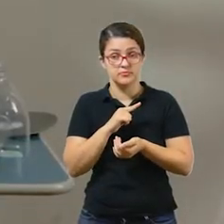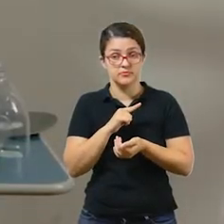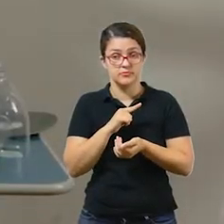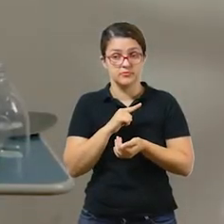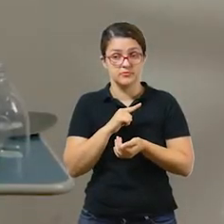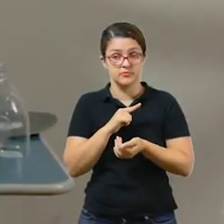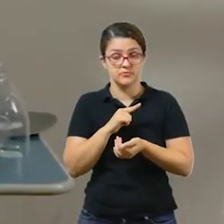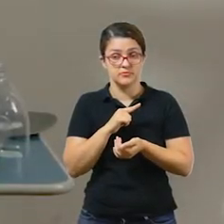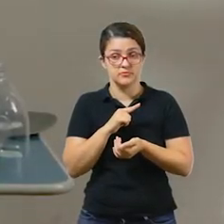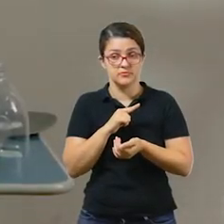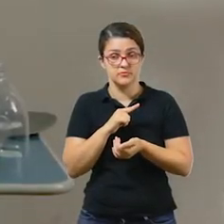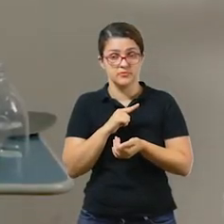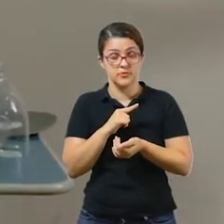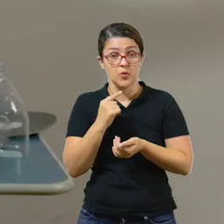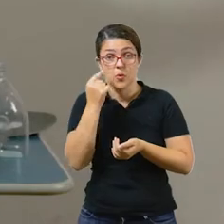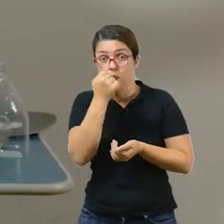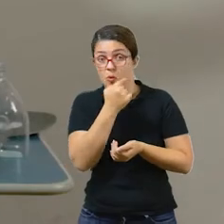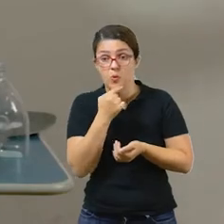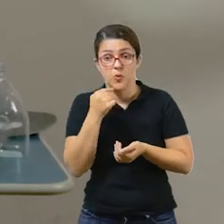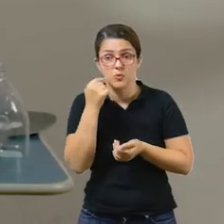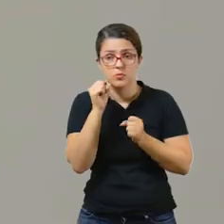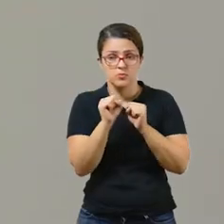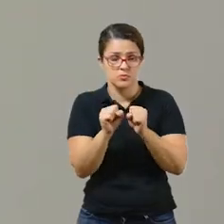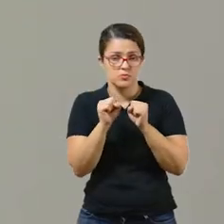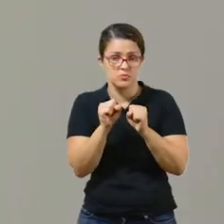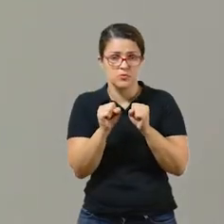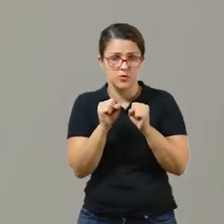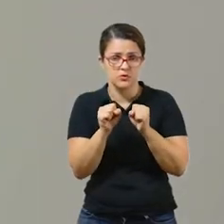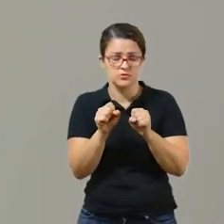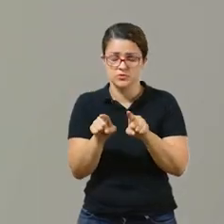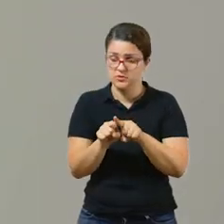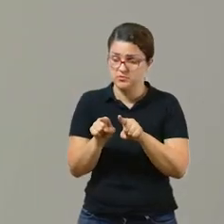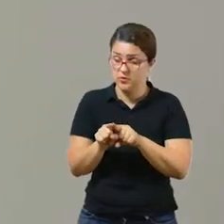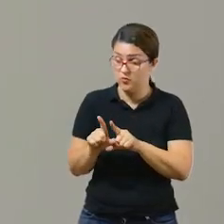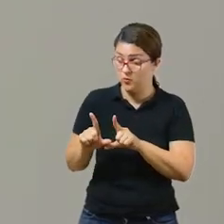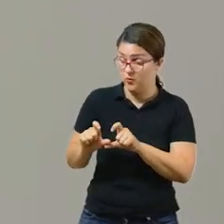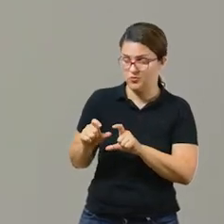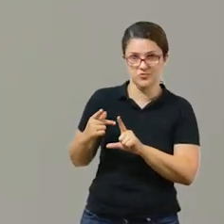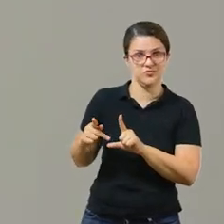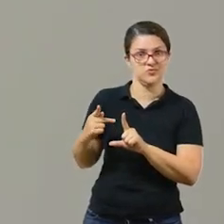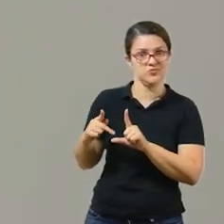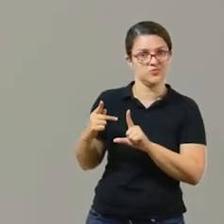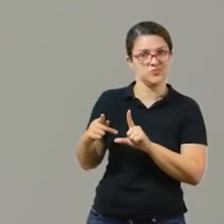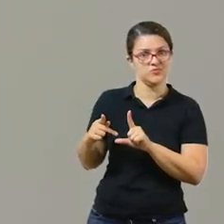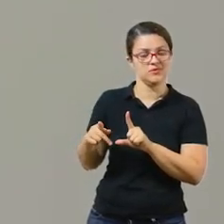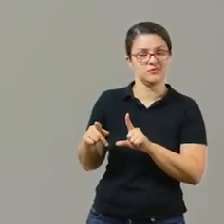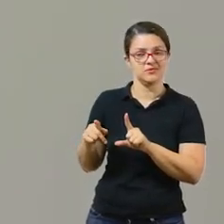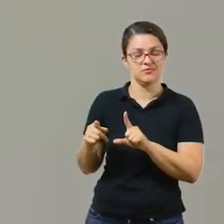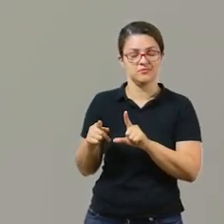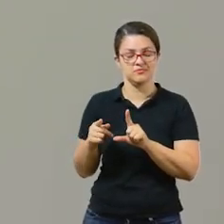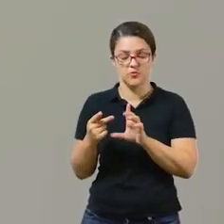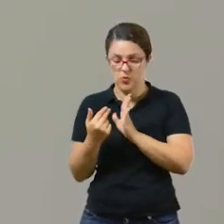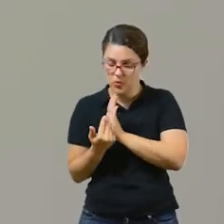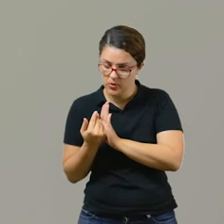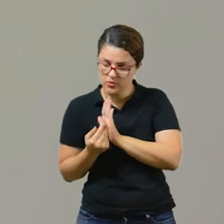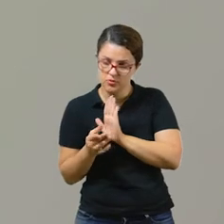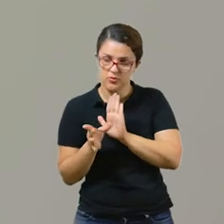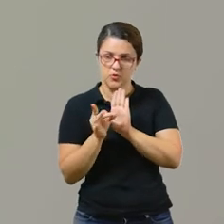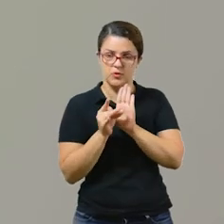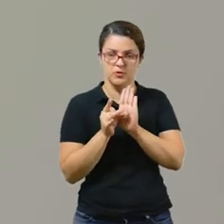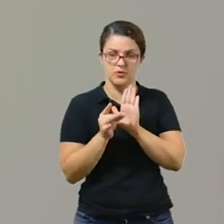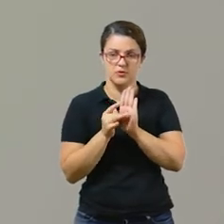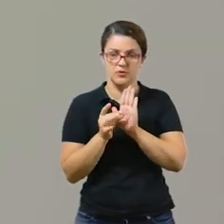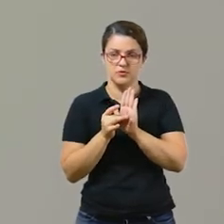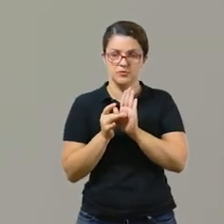da nossa Chapeuzinho. A carinha dela também pode ser uma foto sua, tá? Você recorta a foto e cola aqui,